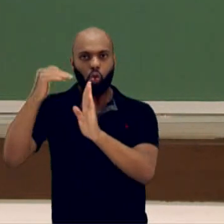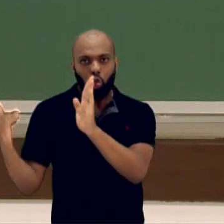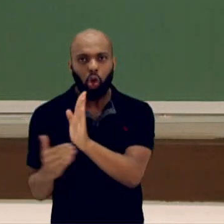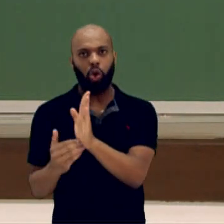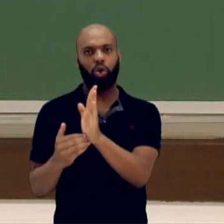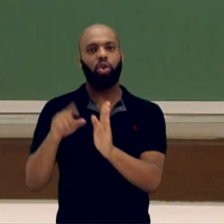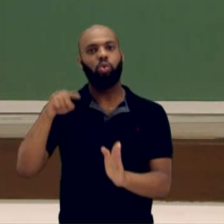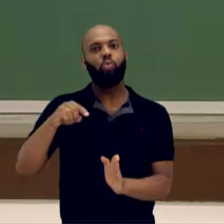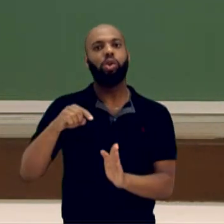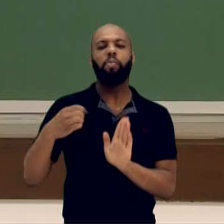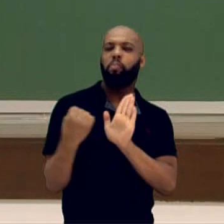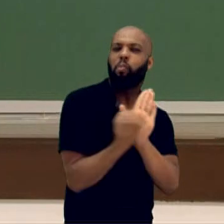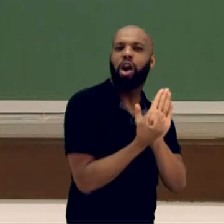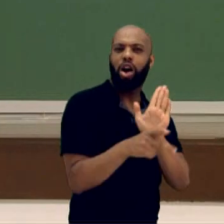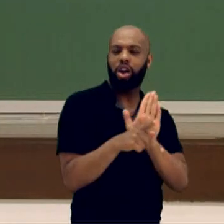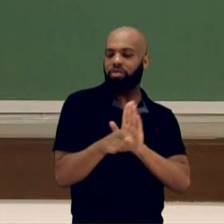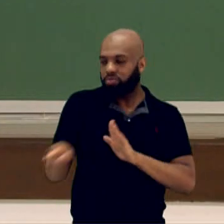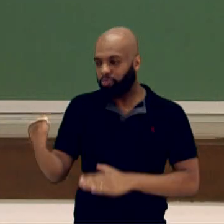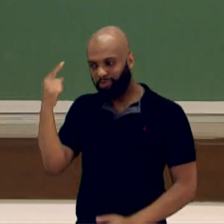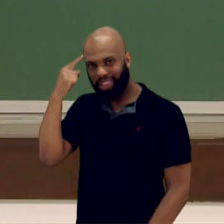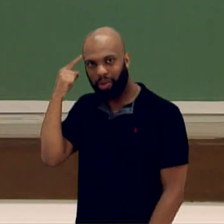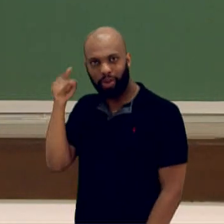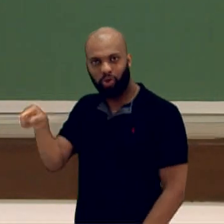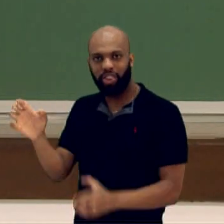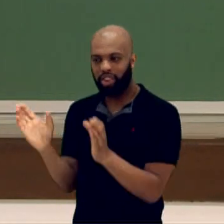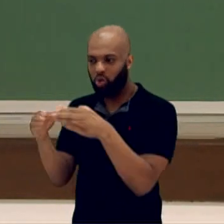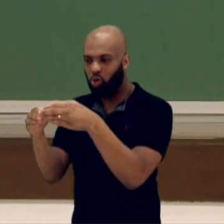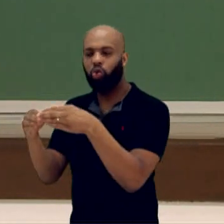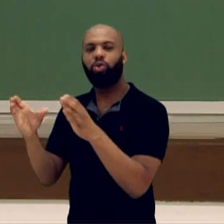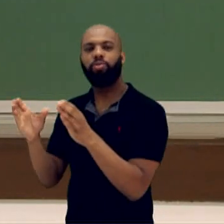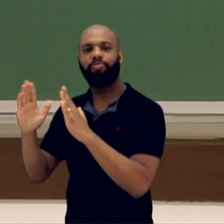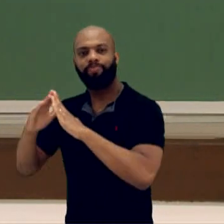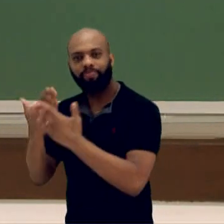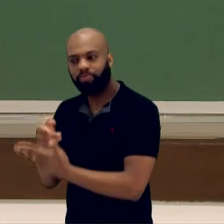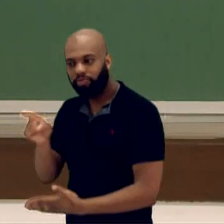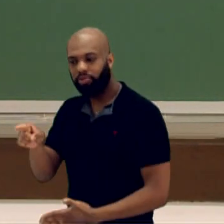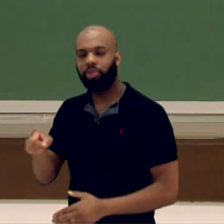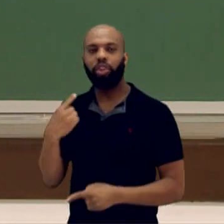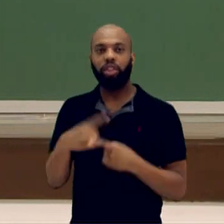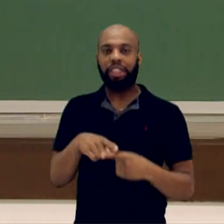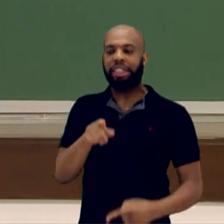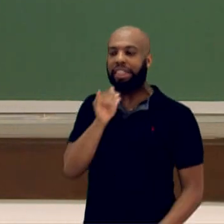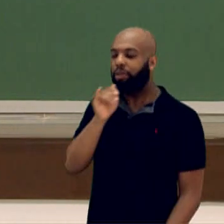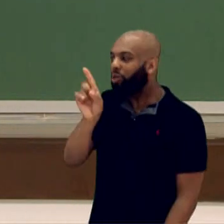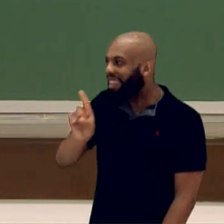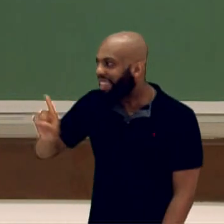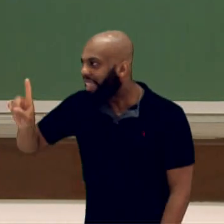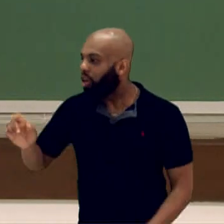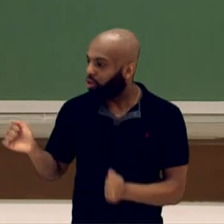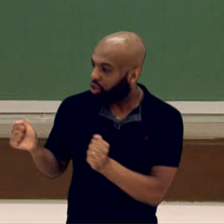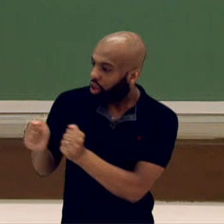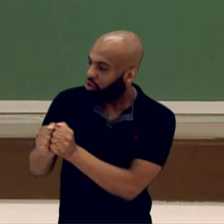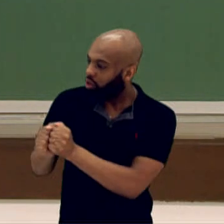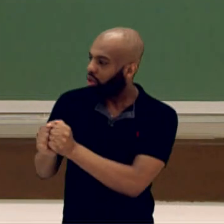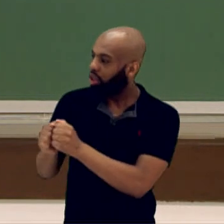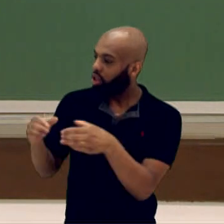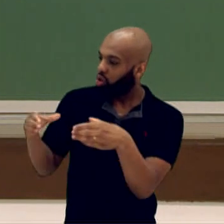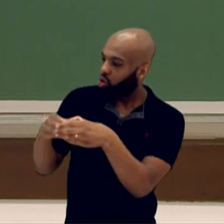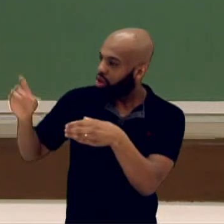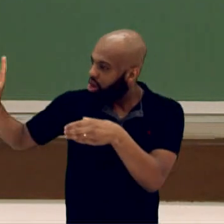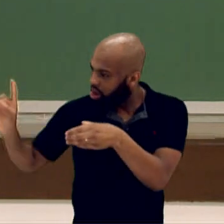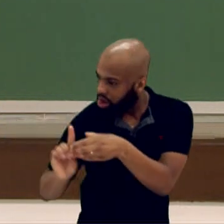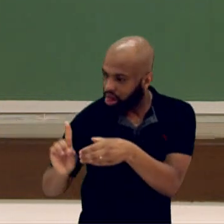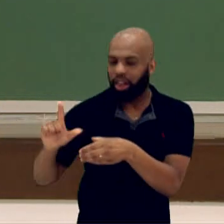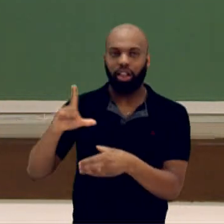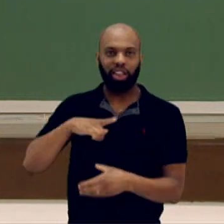pensamento estoico. Como a gente falou, justamente essa ideia da própria divindade, do próprio Deus estar inserido no nosso